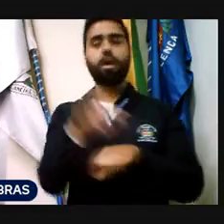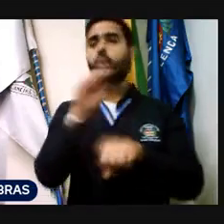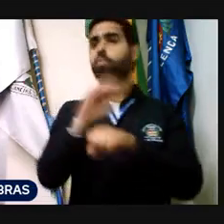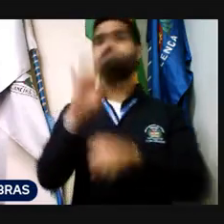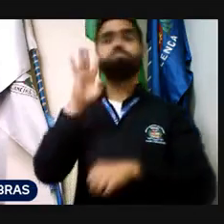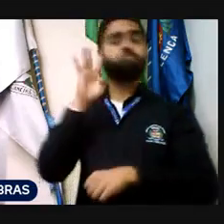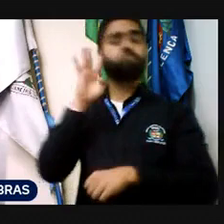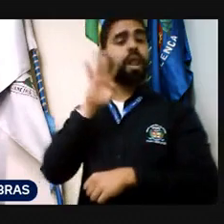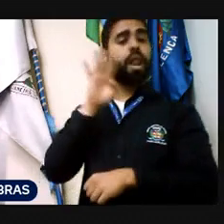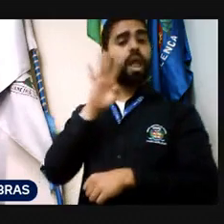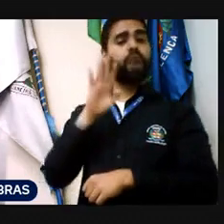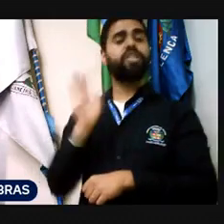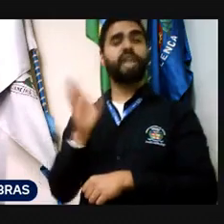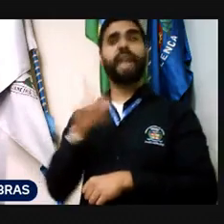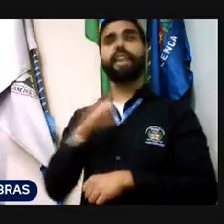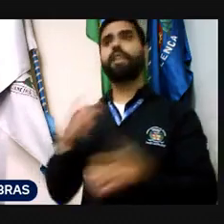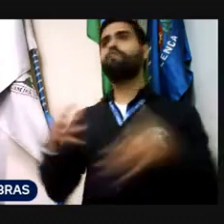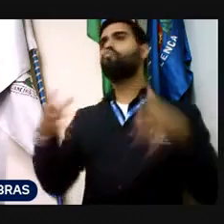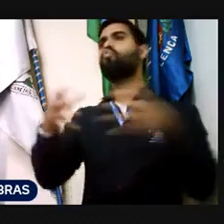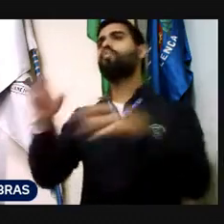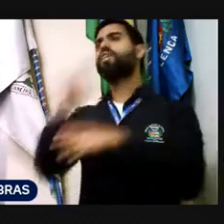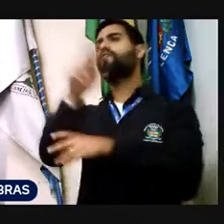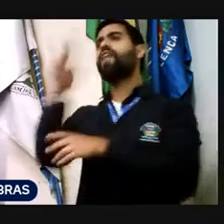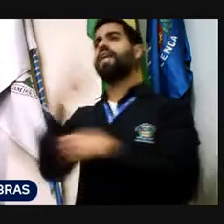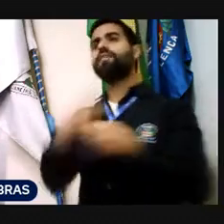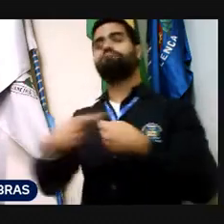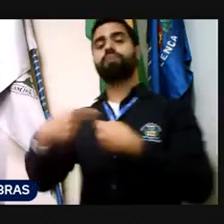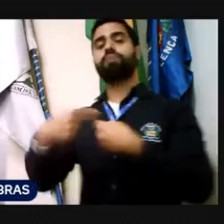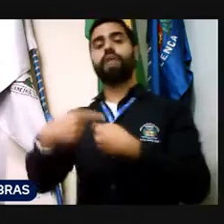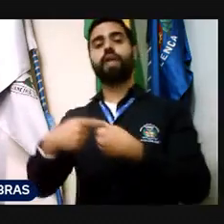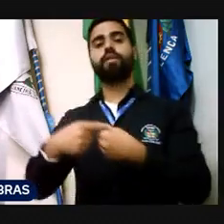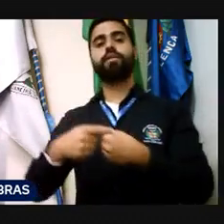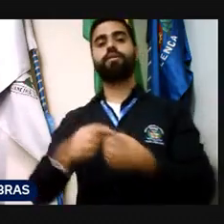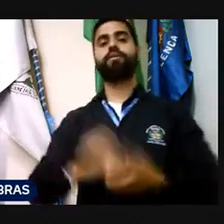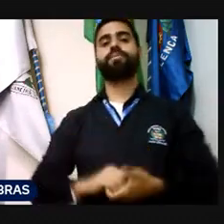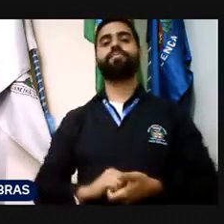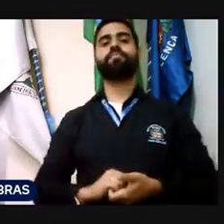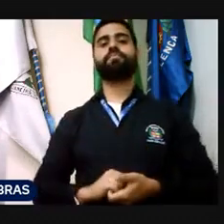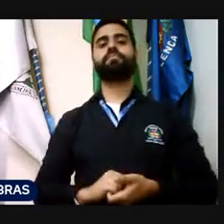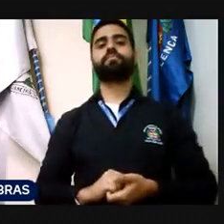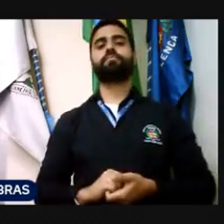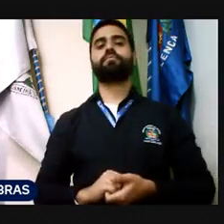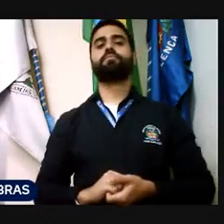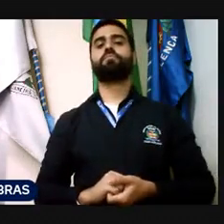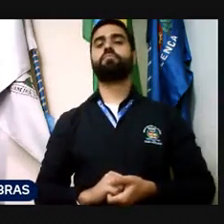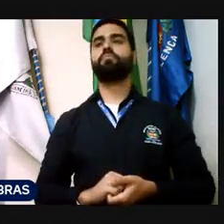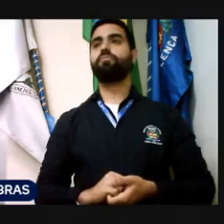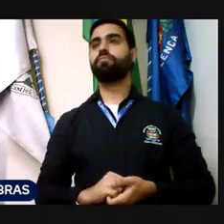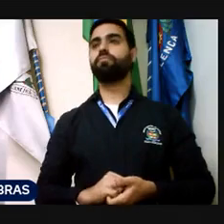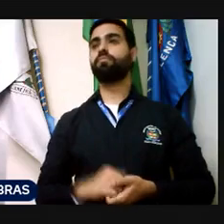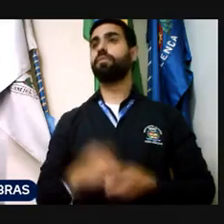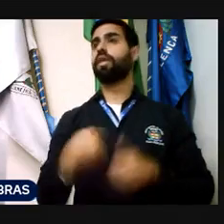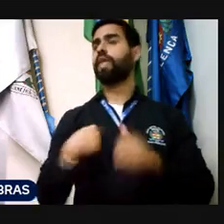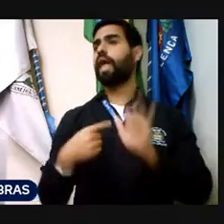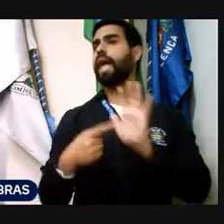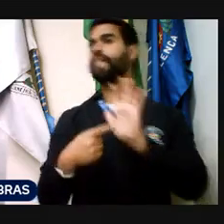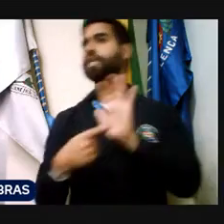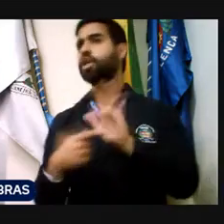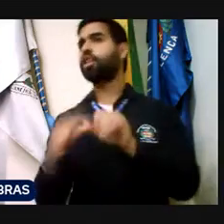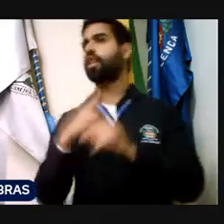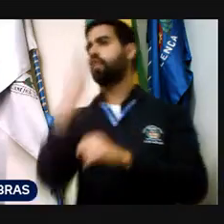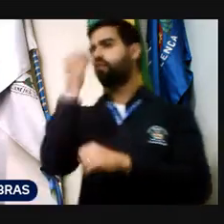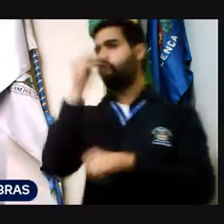bacana, já teve turmas em diversos municípios. Então, aqui no nosso, na nossa indicação, a gente mandou as fotos dos